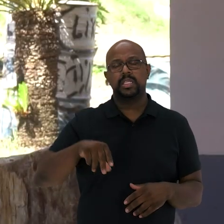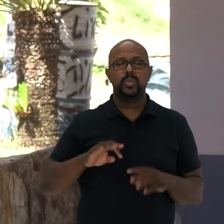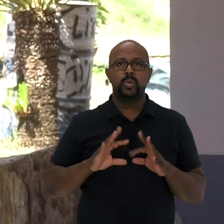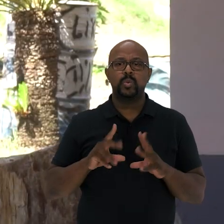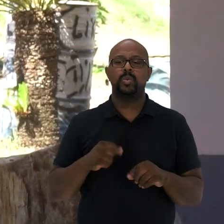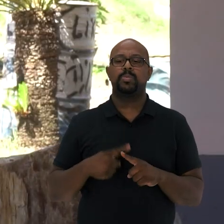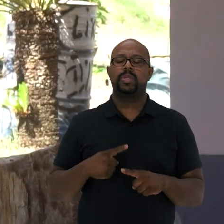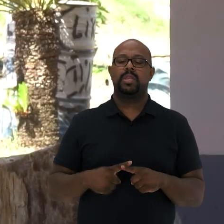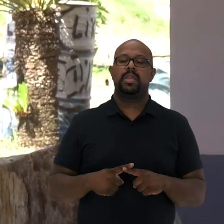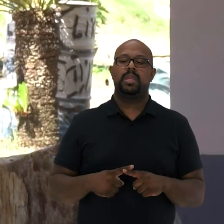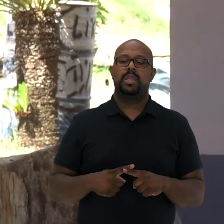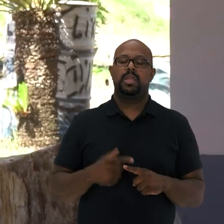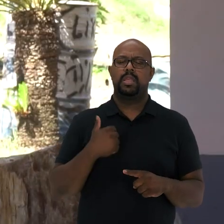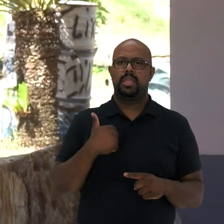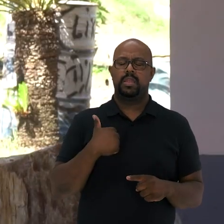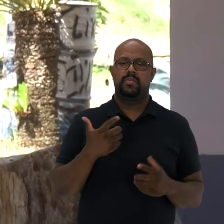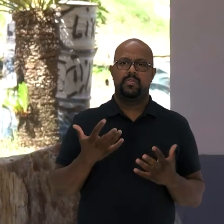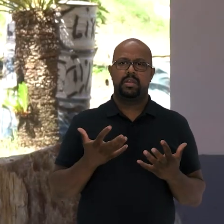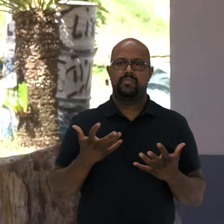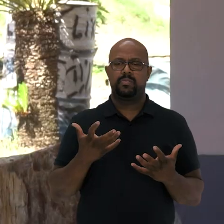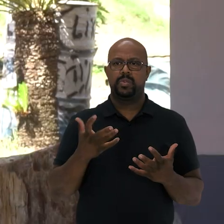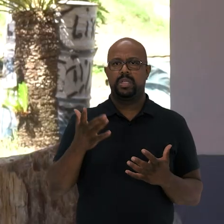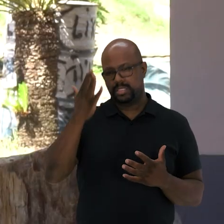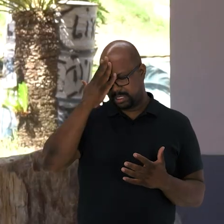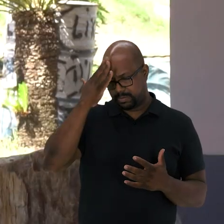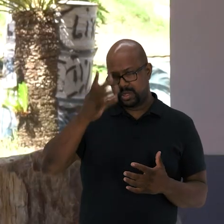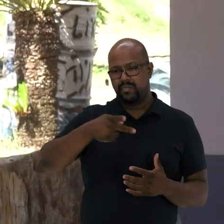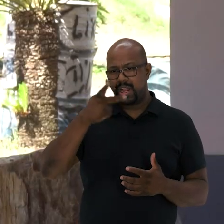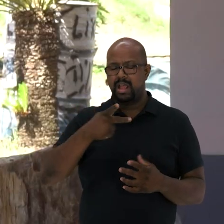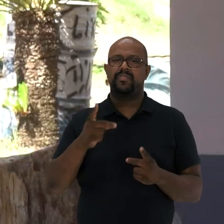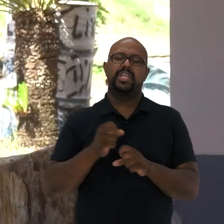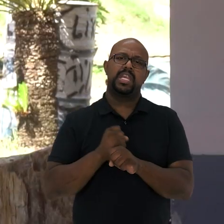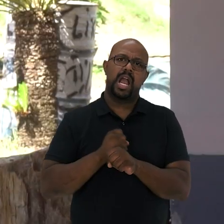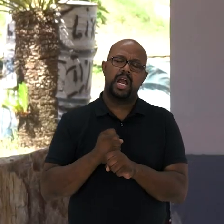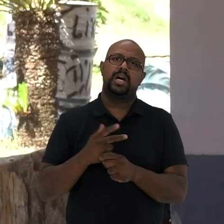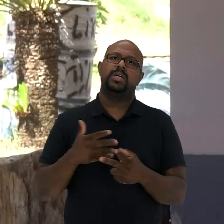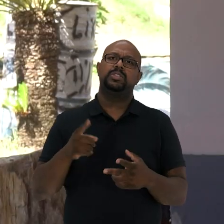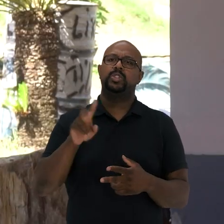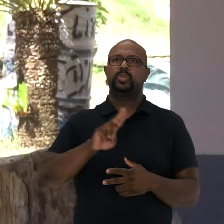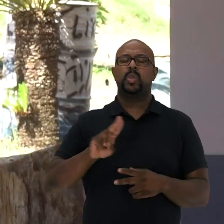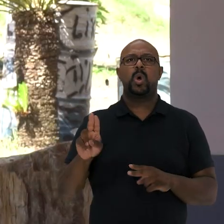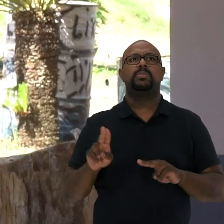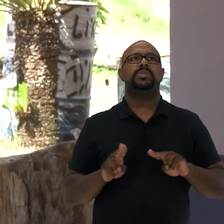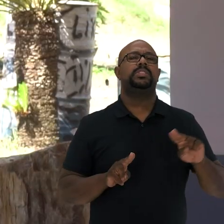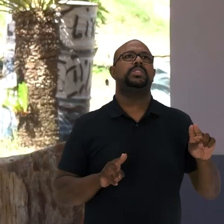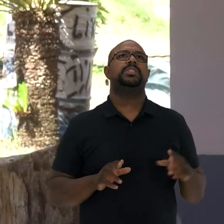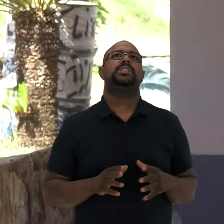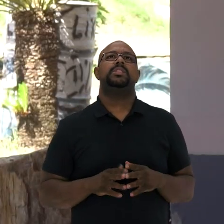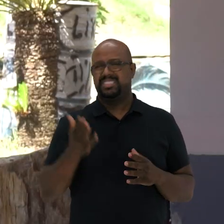essa... Porque eu ficava muito que ele sabia, ele falava em anos, falava em